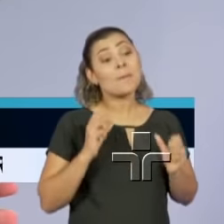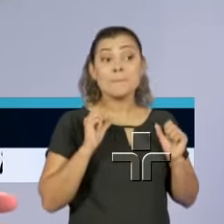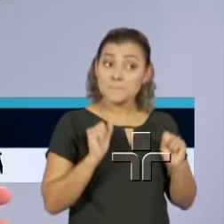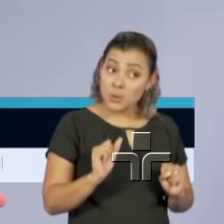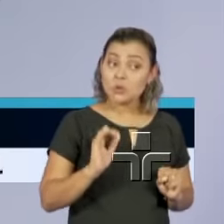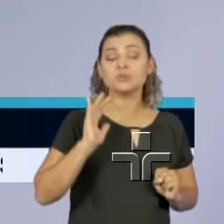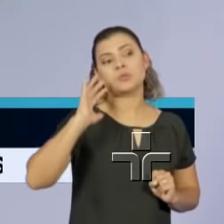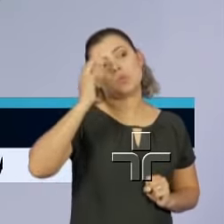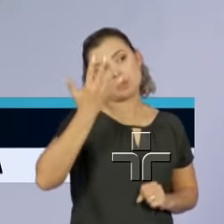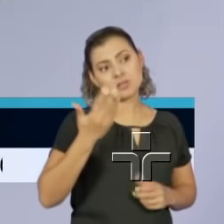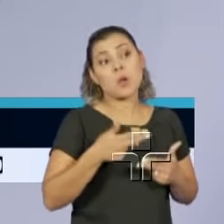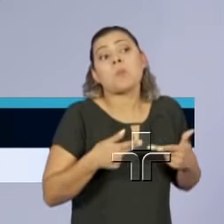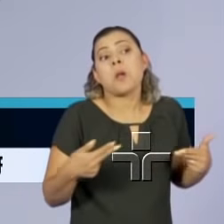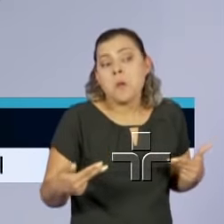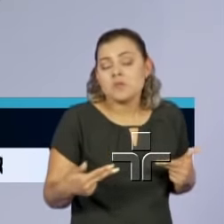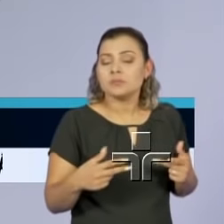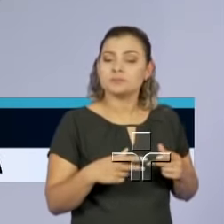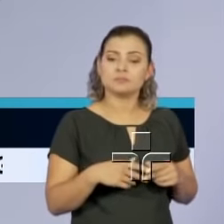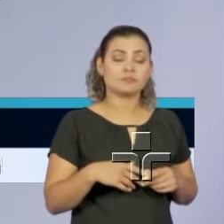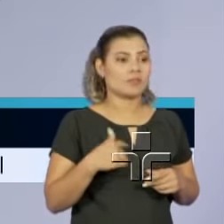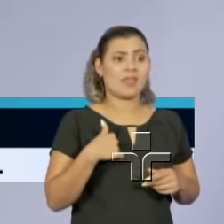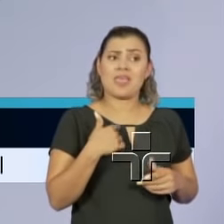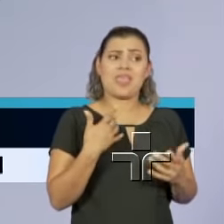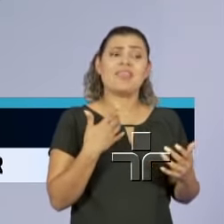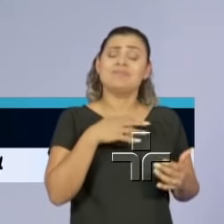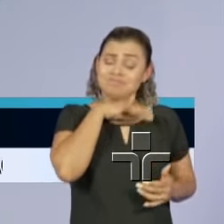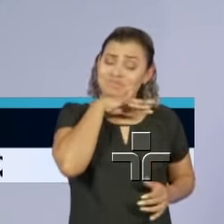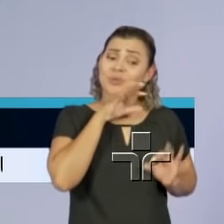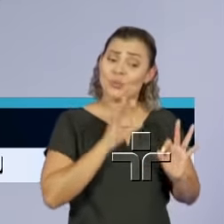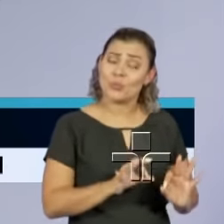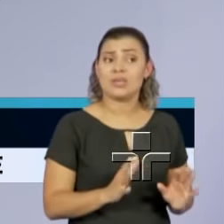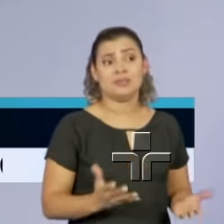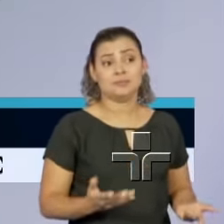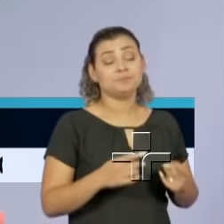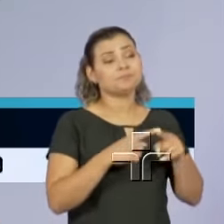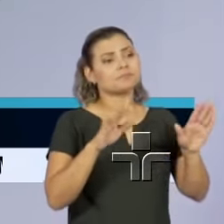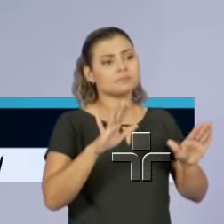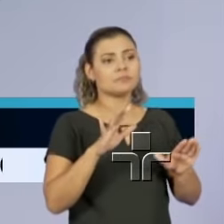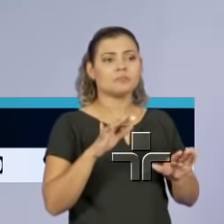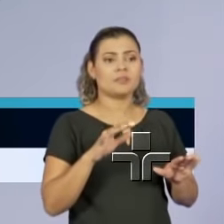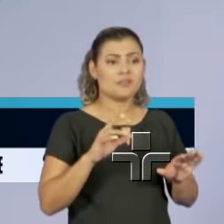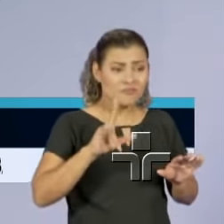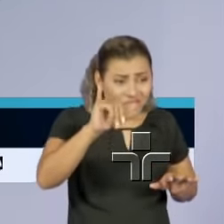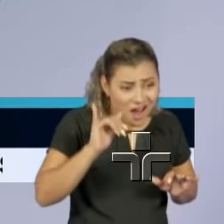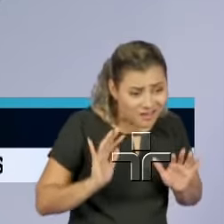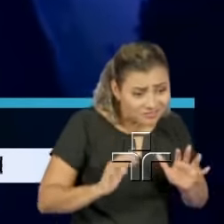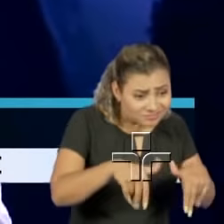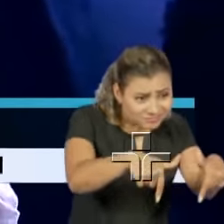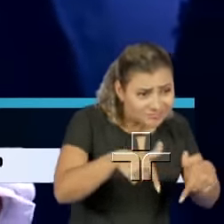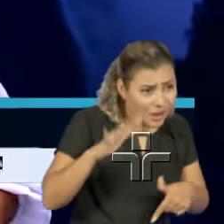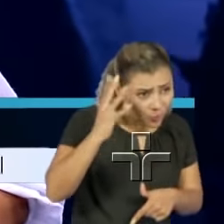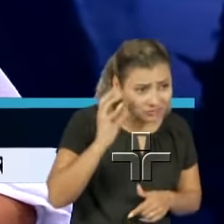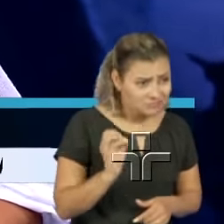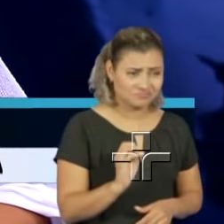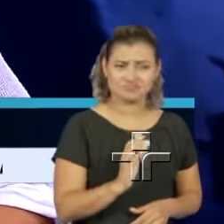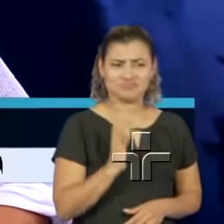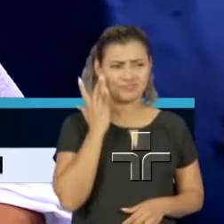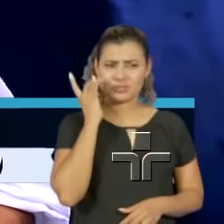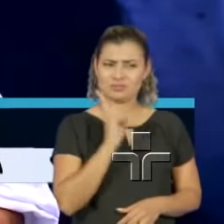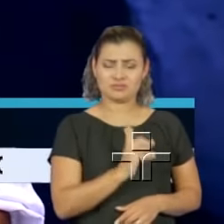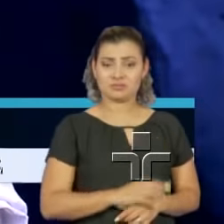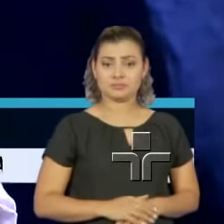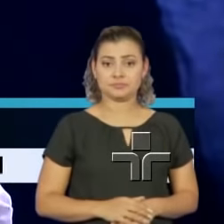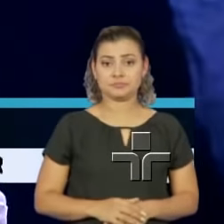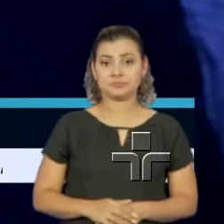essa hipótese, isso seria muito ruim, mas não digo que é um evento provável. E o Iraque